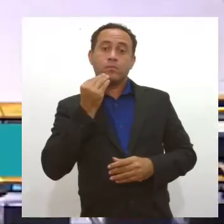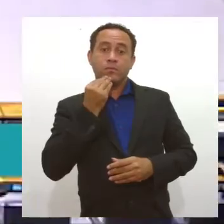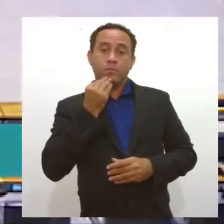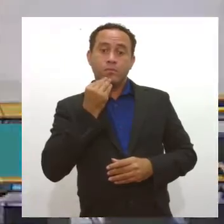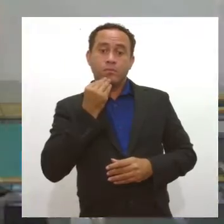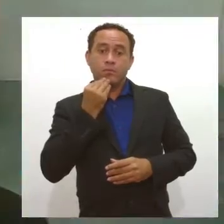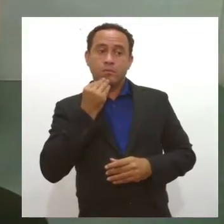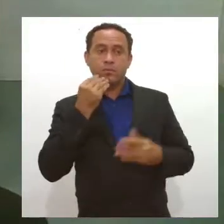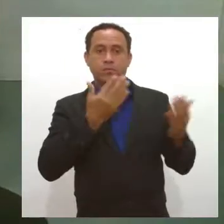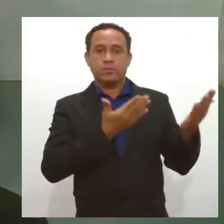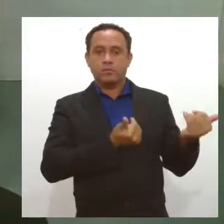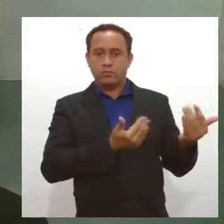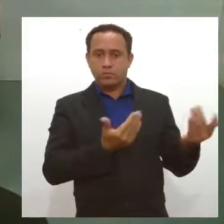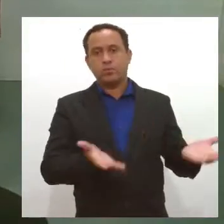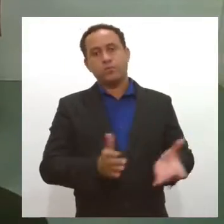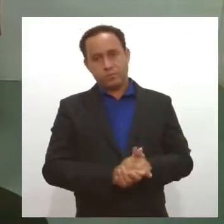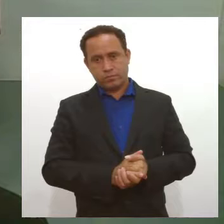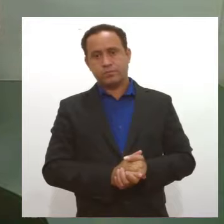os jovens.